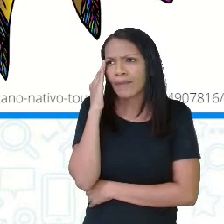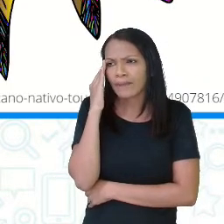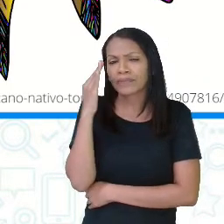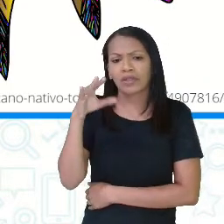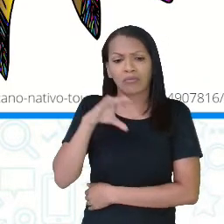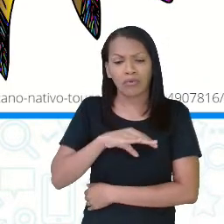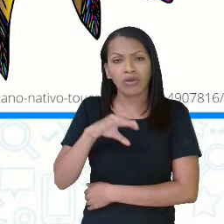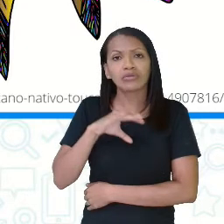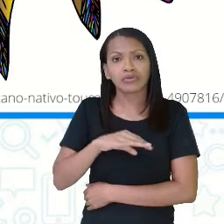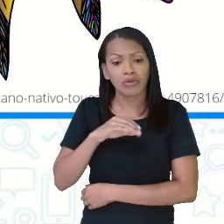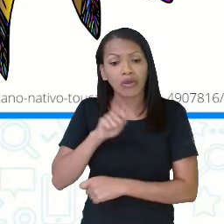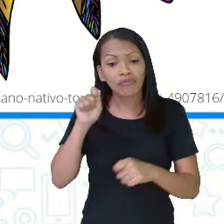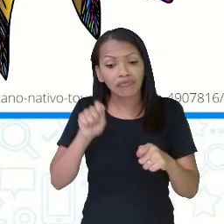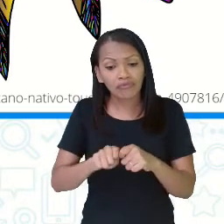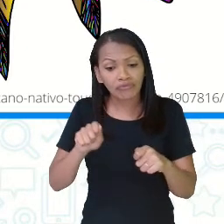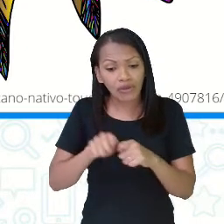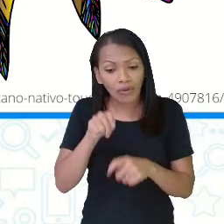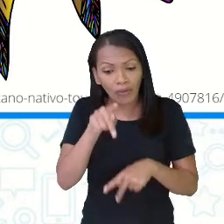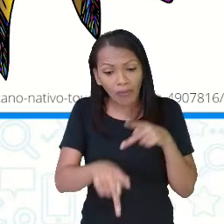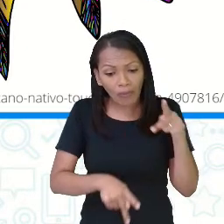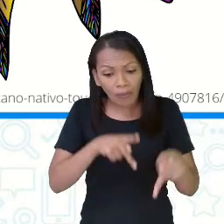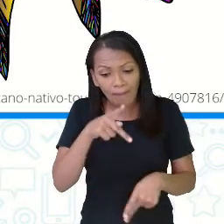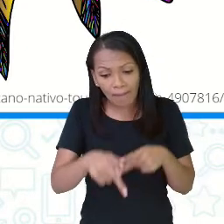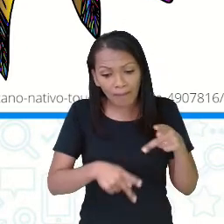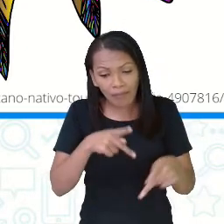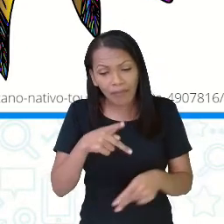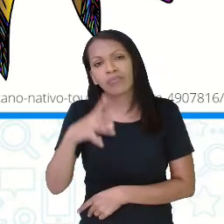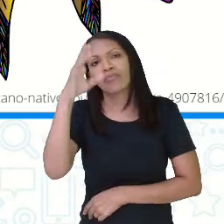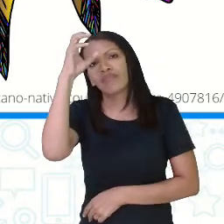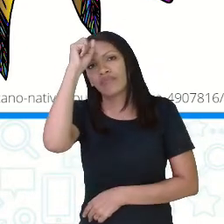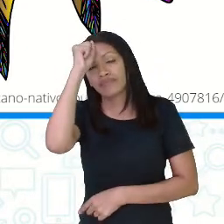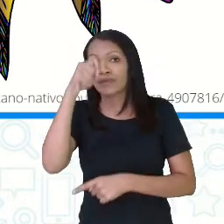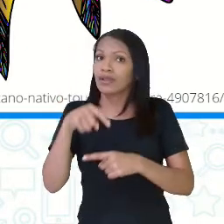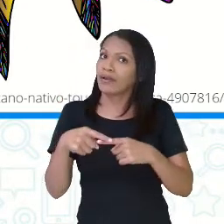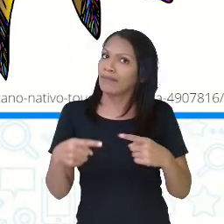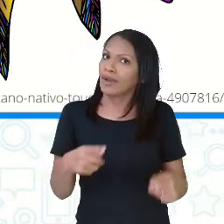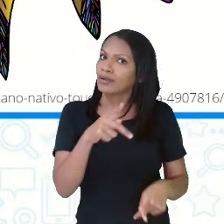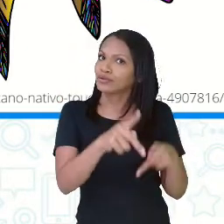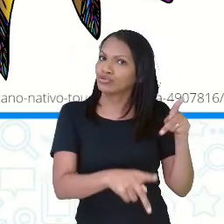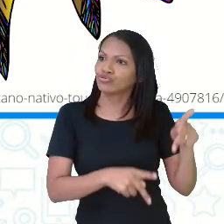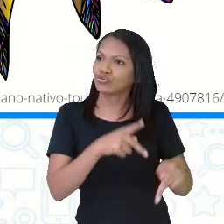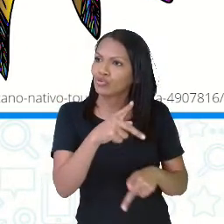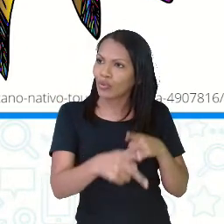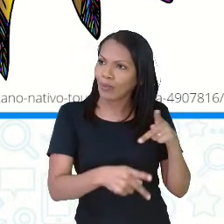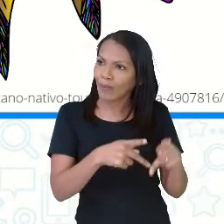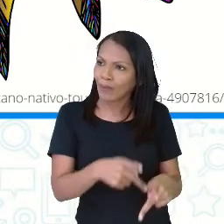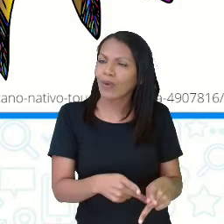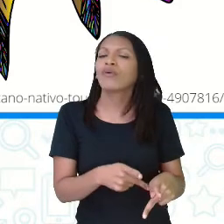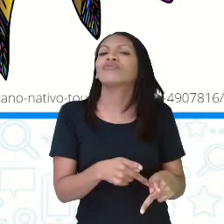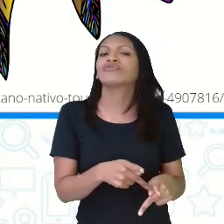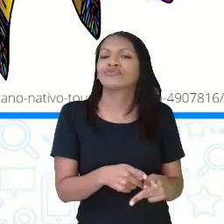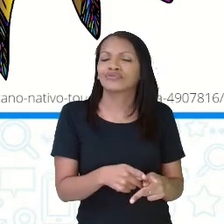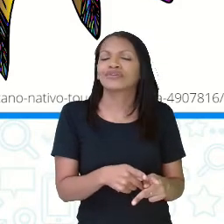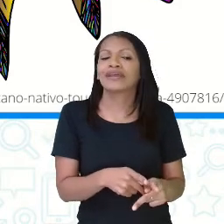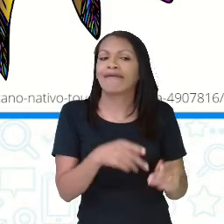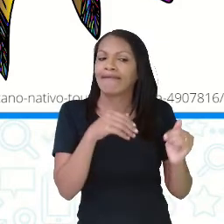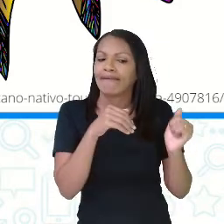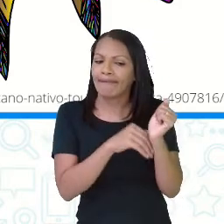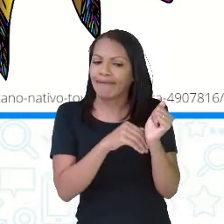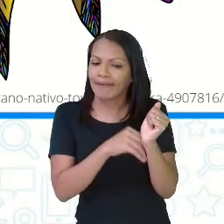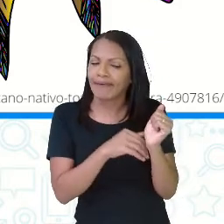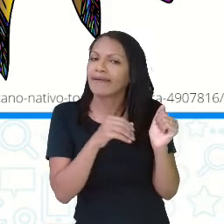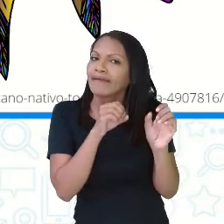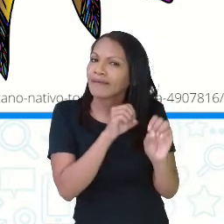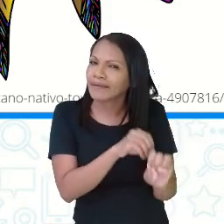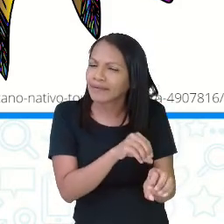povo aprender. Mas os cambeba com esperteza ensinavam em segredo,